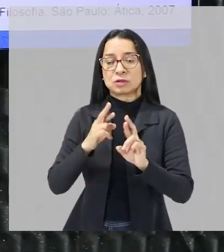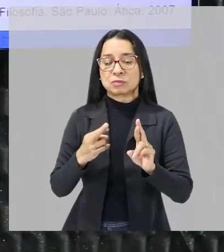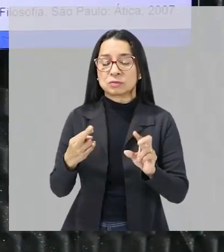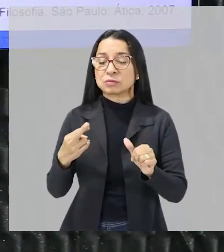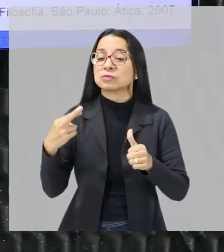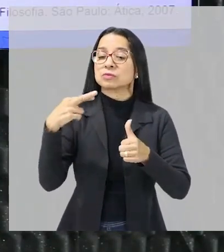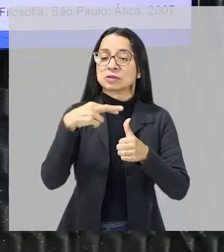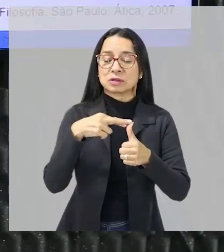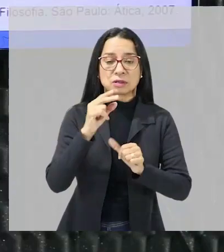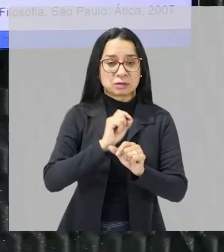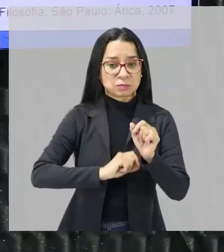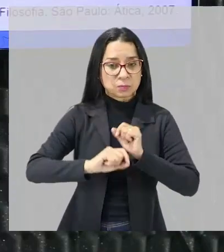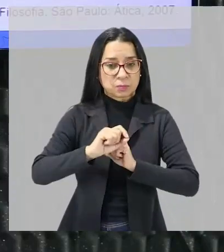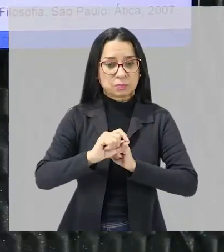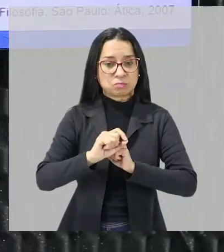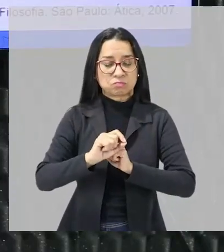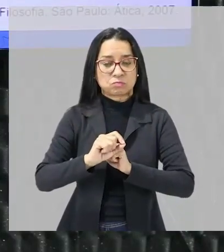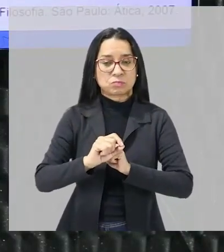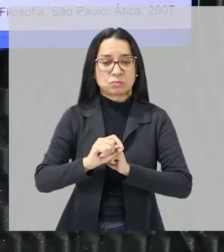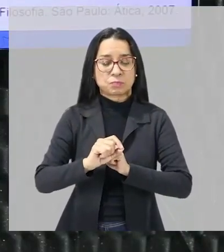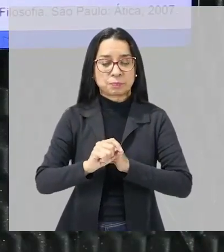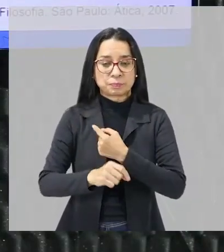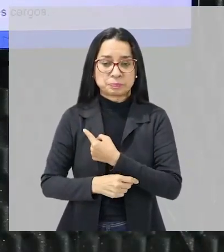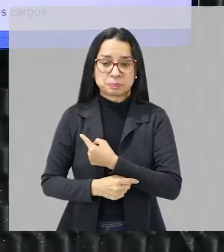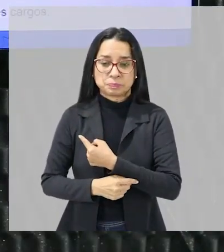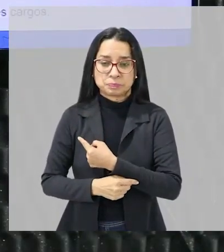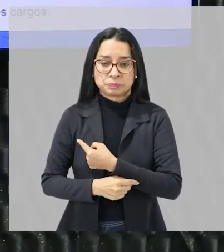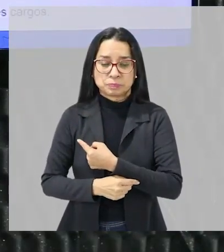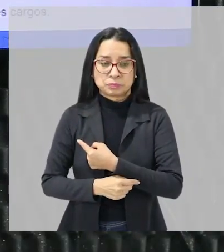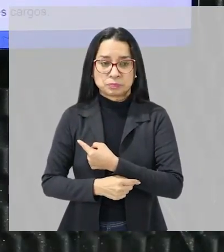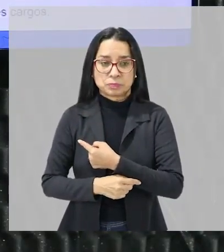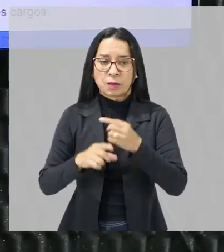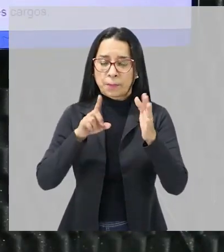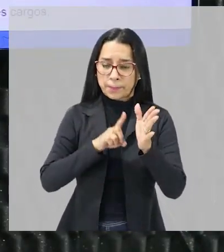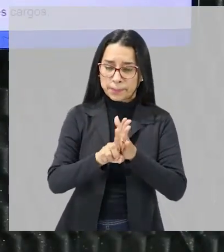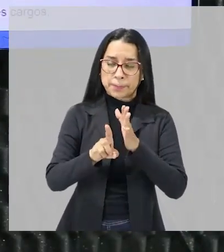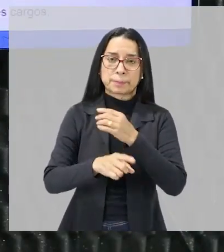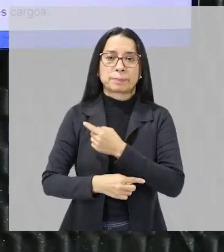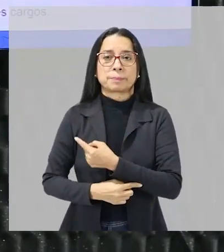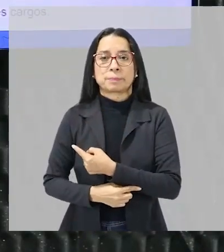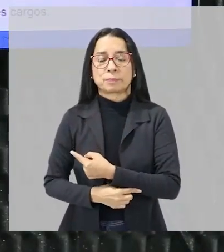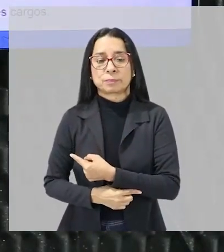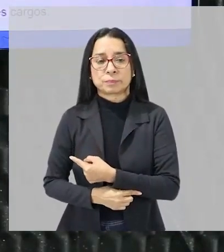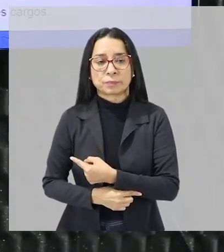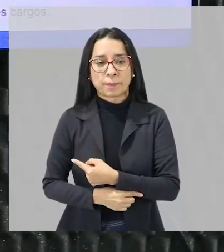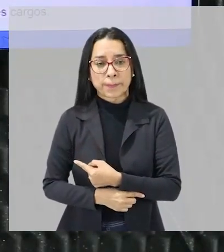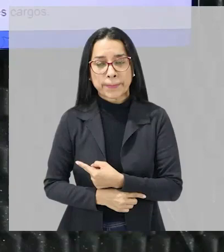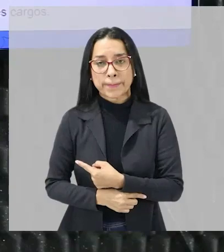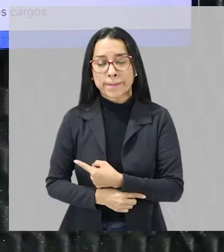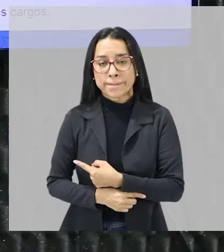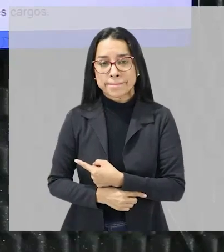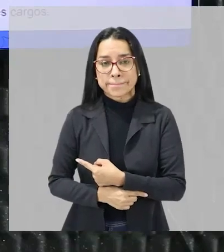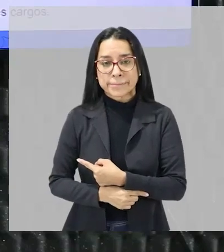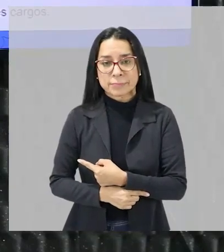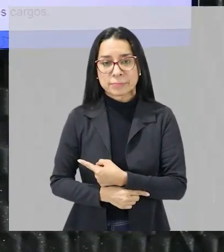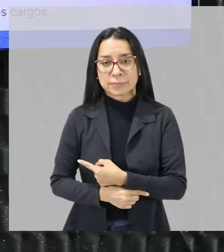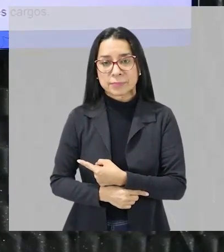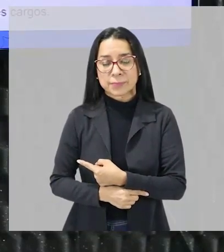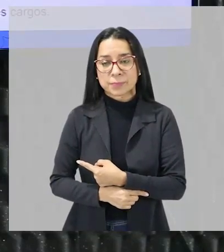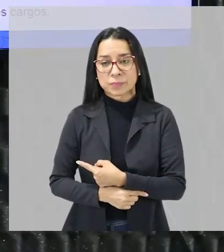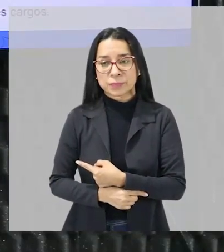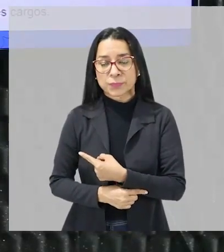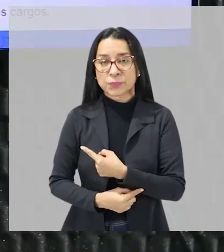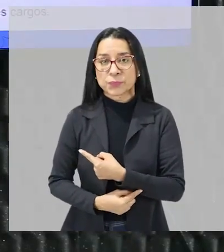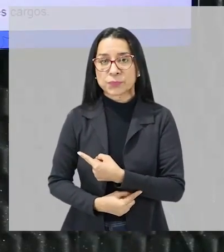E é isso que a Marilena Chaui está chamando nossa atenção. Pergunta. Podem se relacionar as palavras